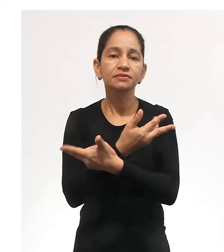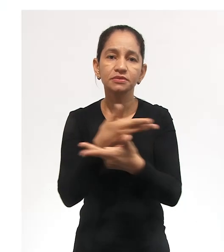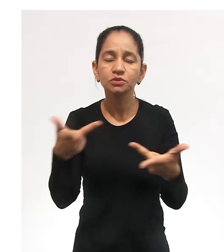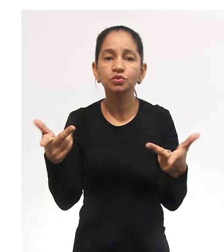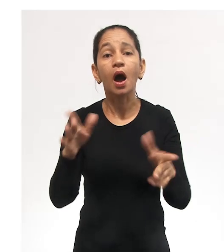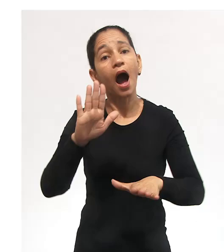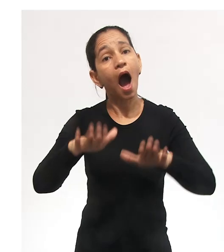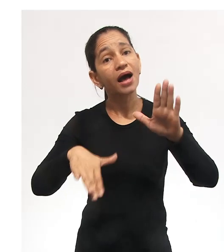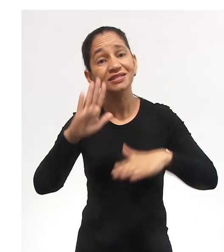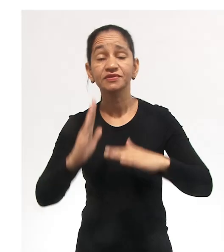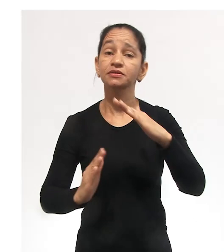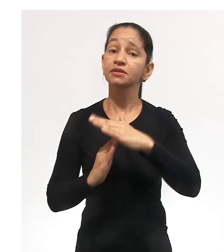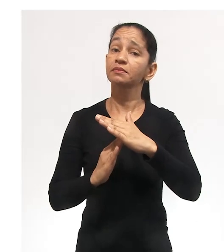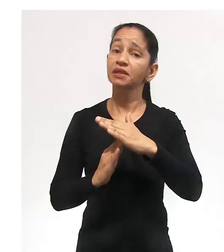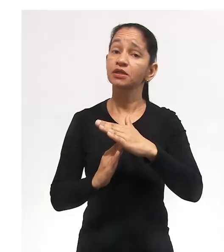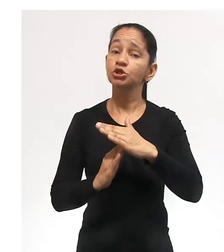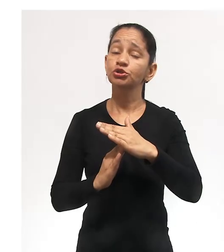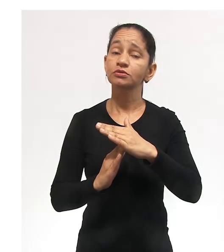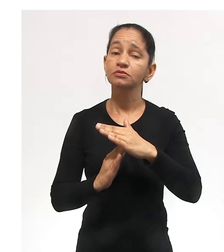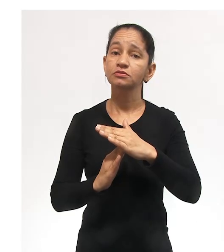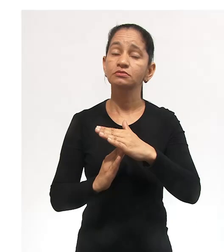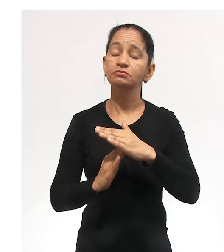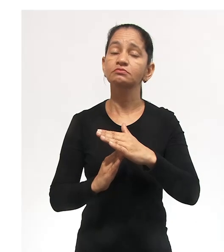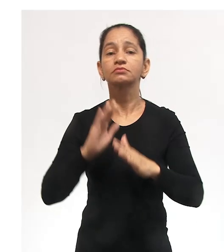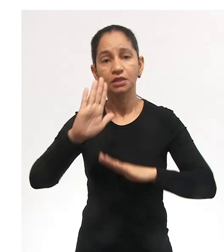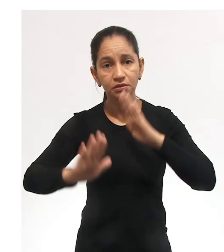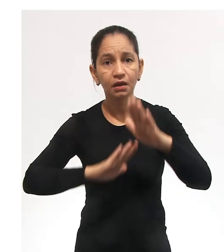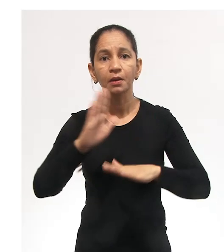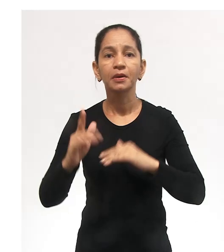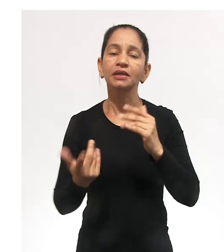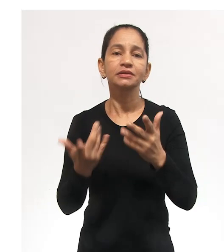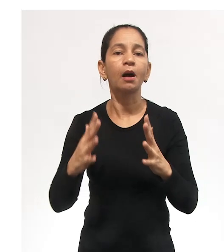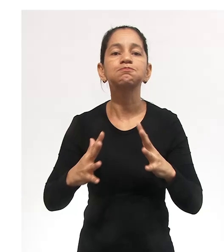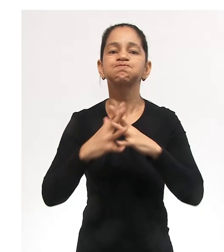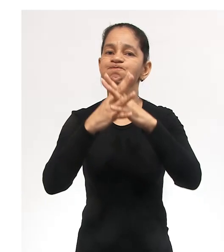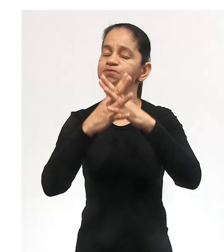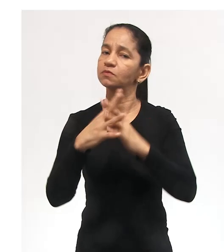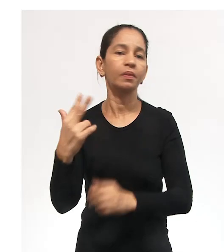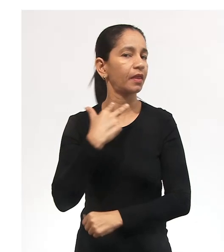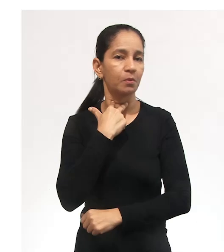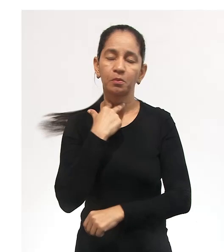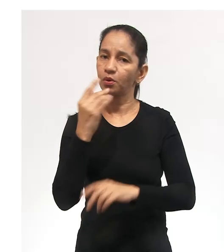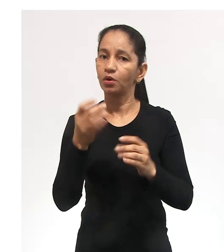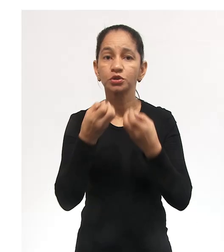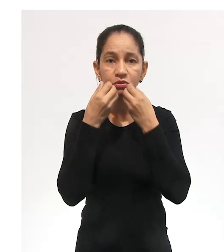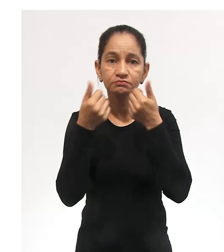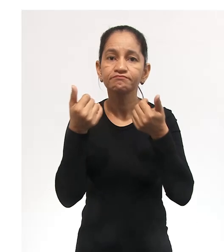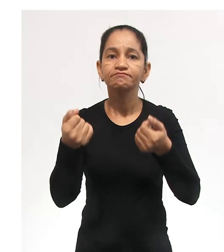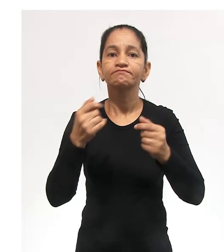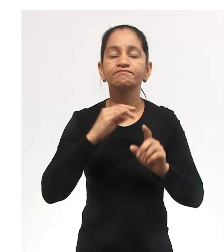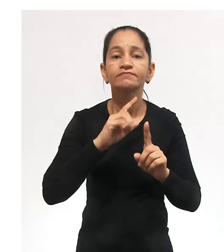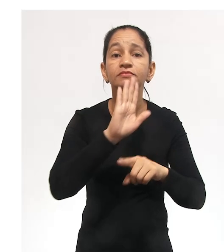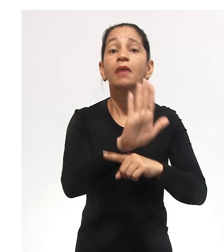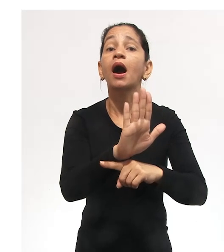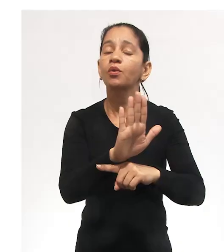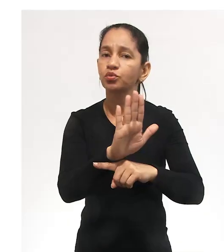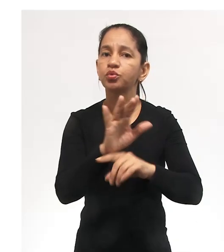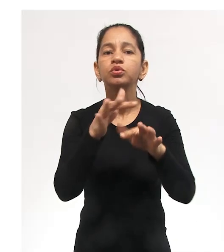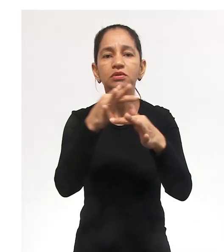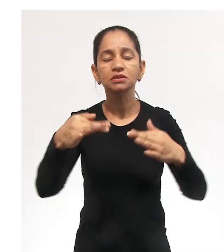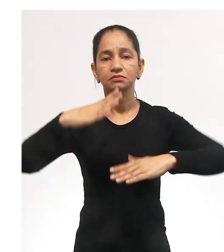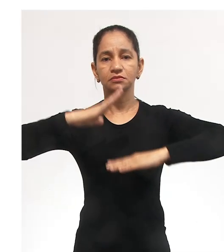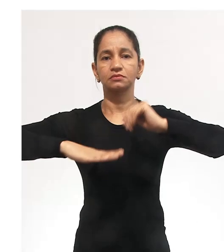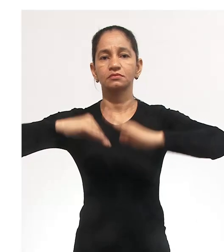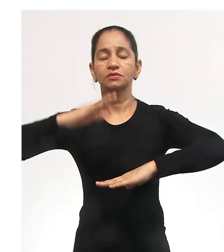colocando às vezes limites, né, de um poder em outro, para não ultrapassar aquela esfera, né, do bom senso, tá? Cada qual, né, com suas